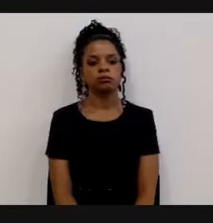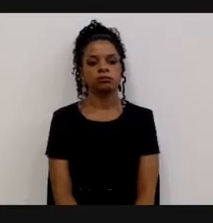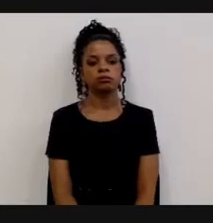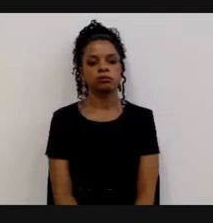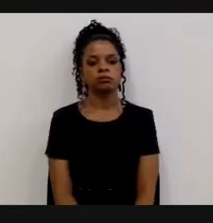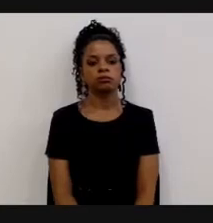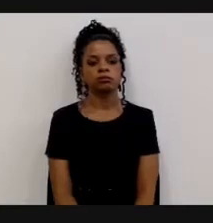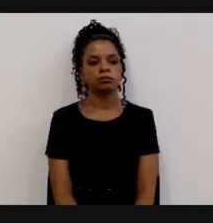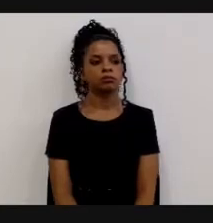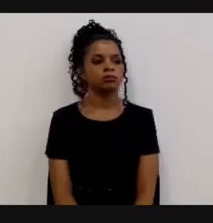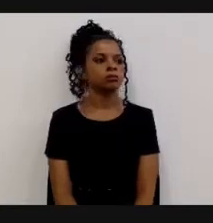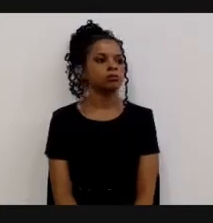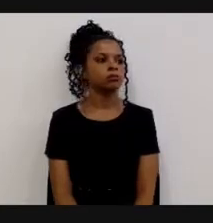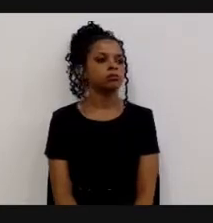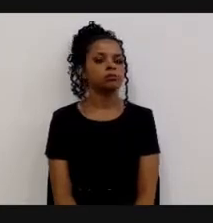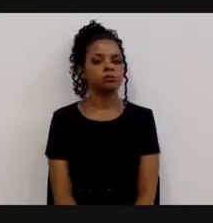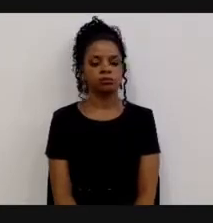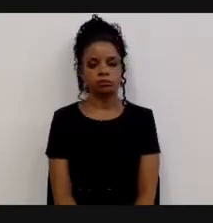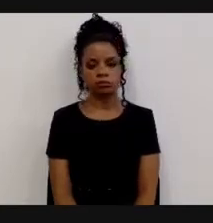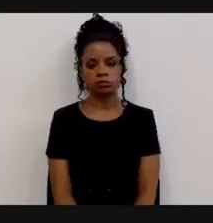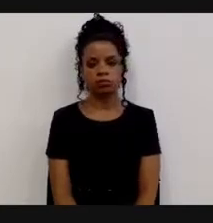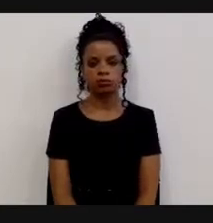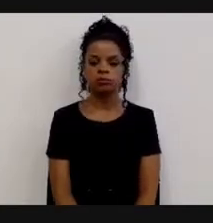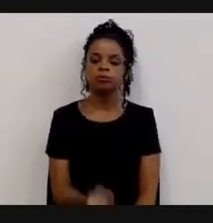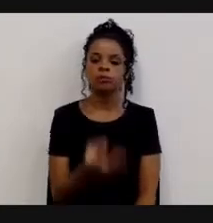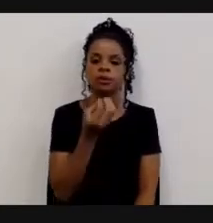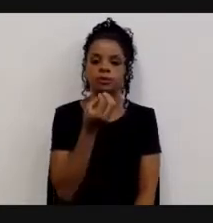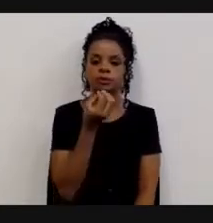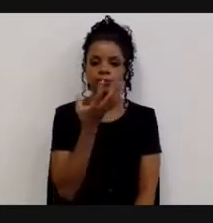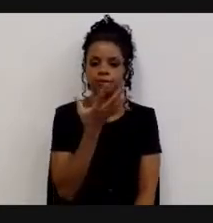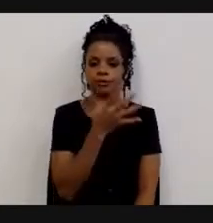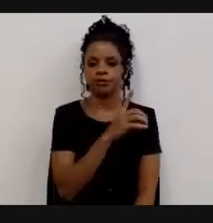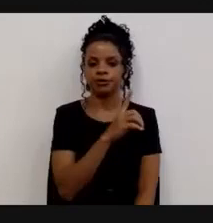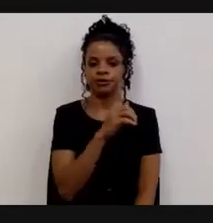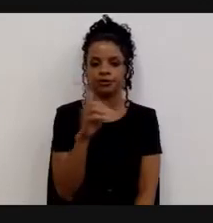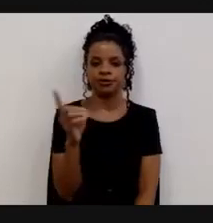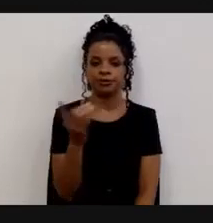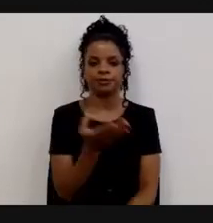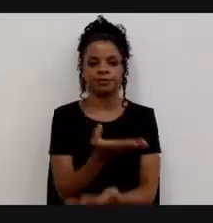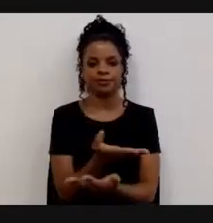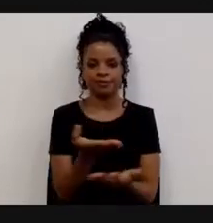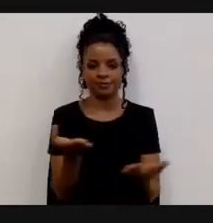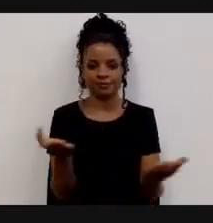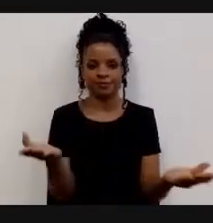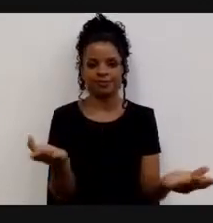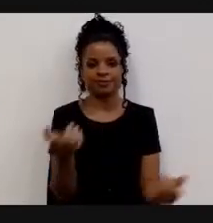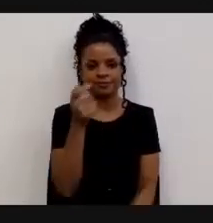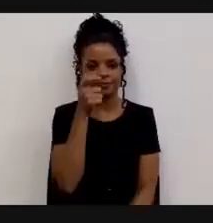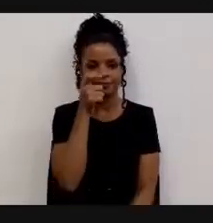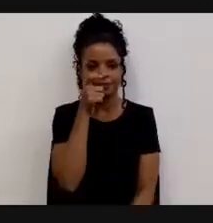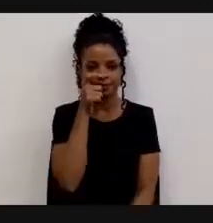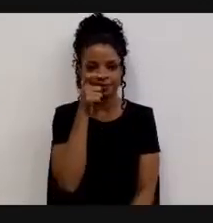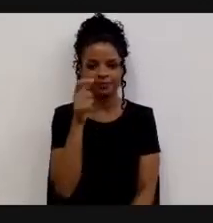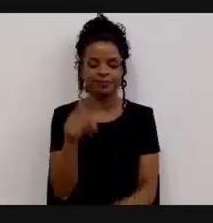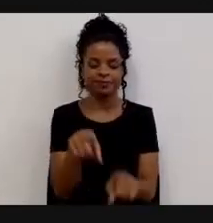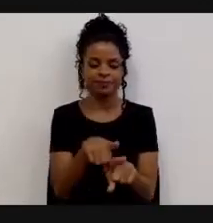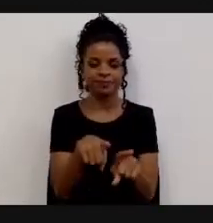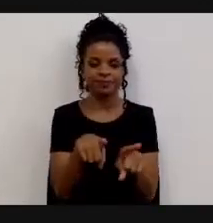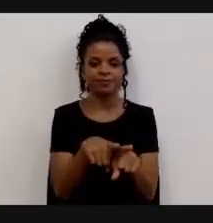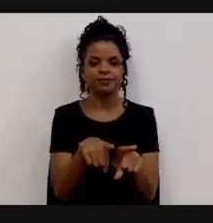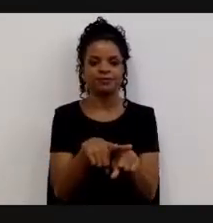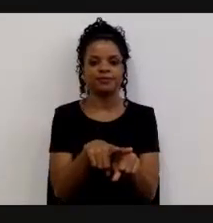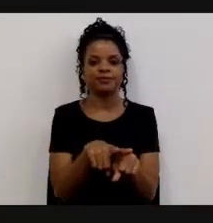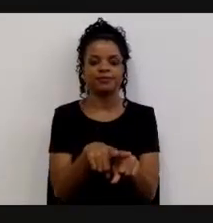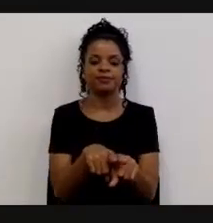Acho que eu não liguei o outro, não. Então, bom dia, senhoras e senhores, quem está nos assistindo aqui. Só fazer minha